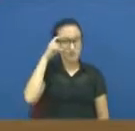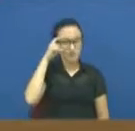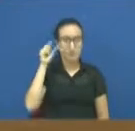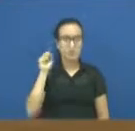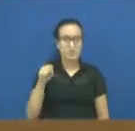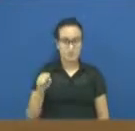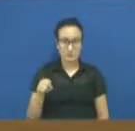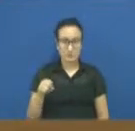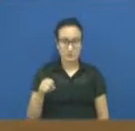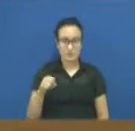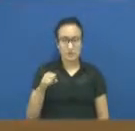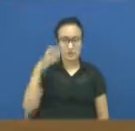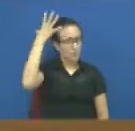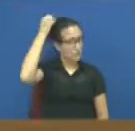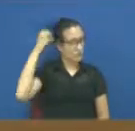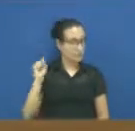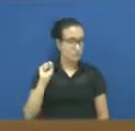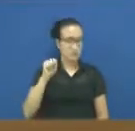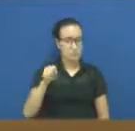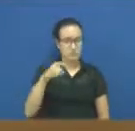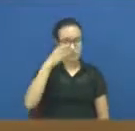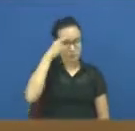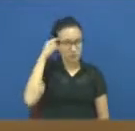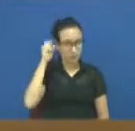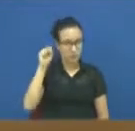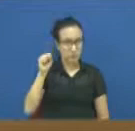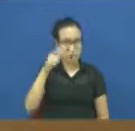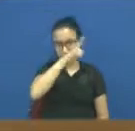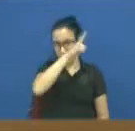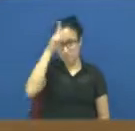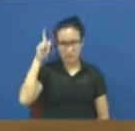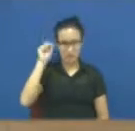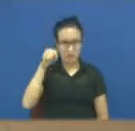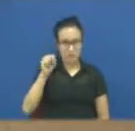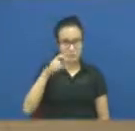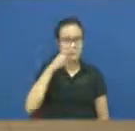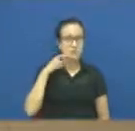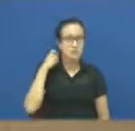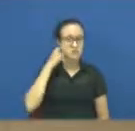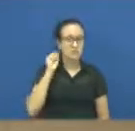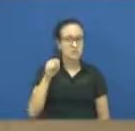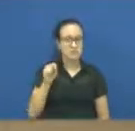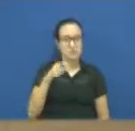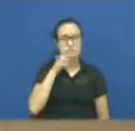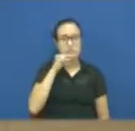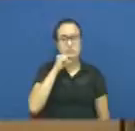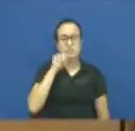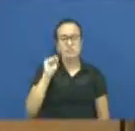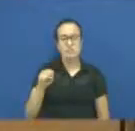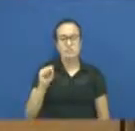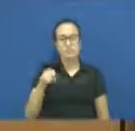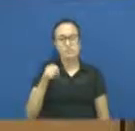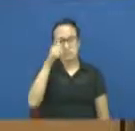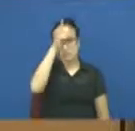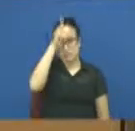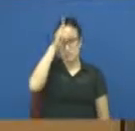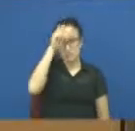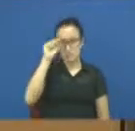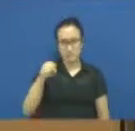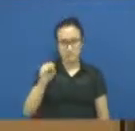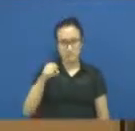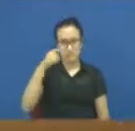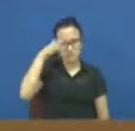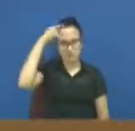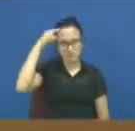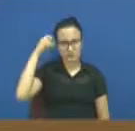Sim. Luizinho. Sim. Newton Santos, sim. Dr. Raul Nilson. Sidney Pascotto. Sim.